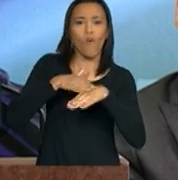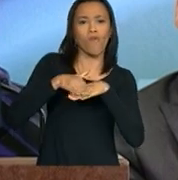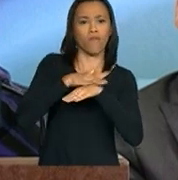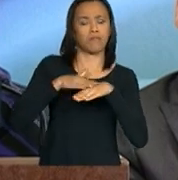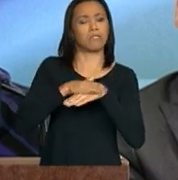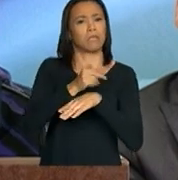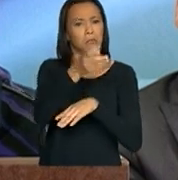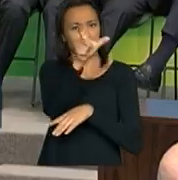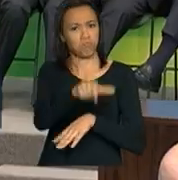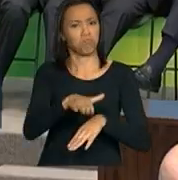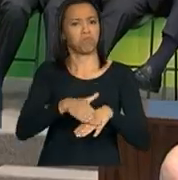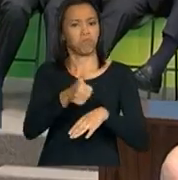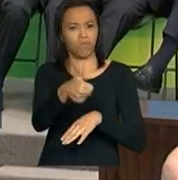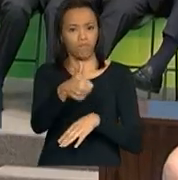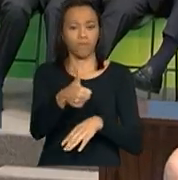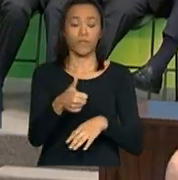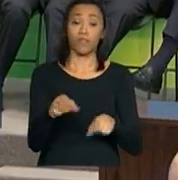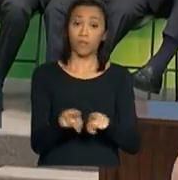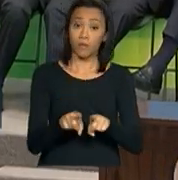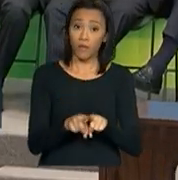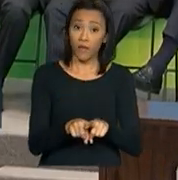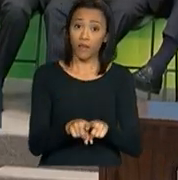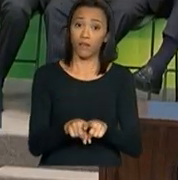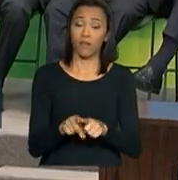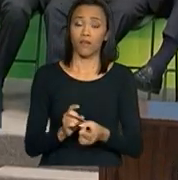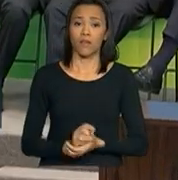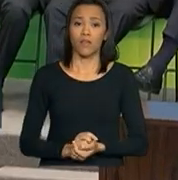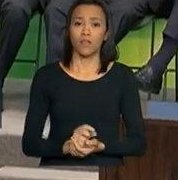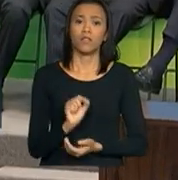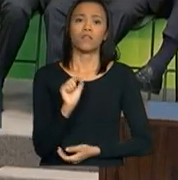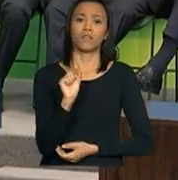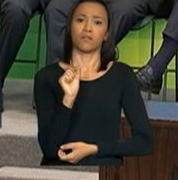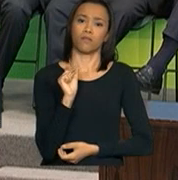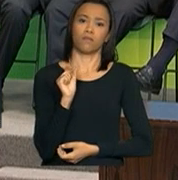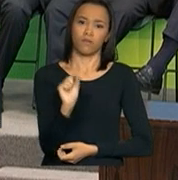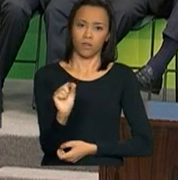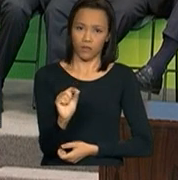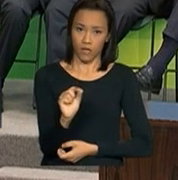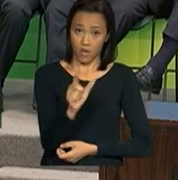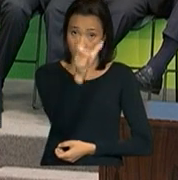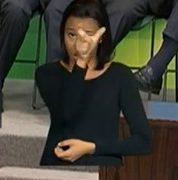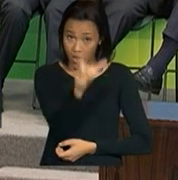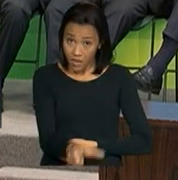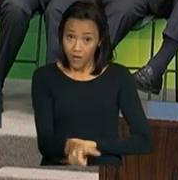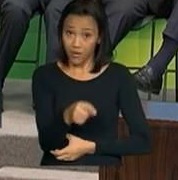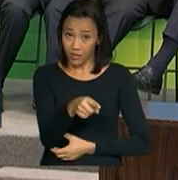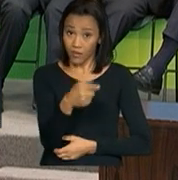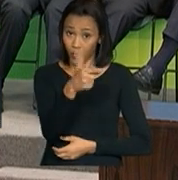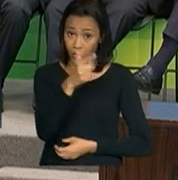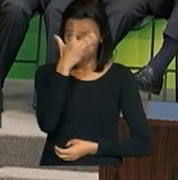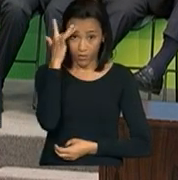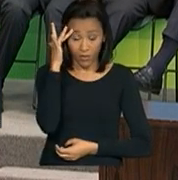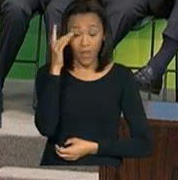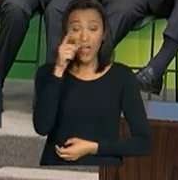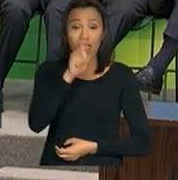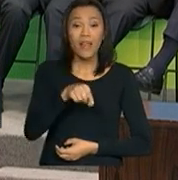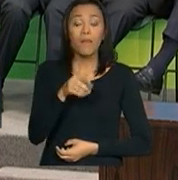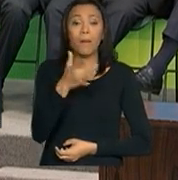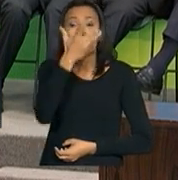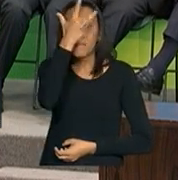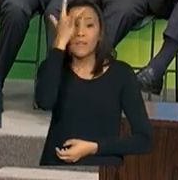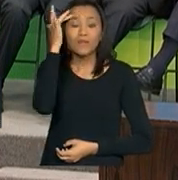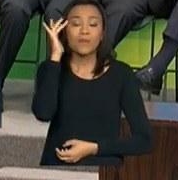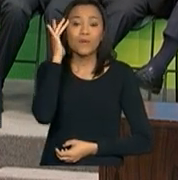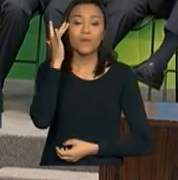fruto também do fato de que o Mendes é sobretudo uma pessoa de